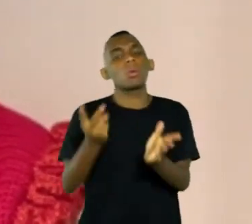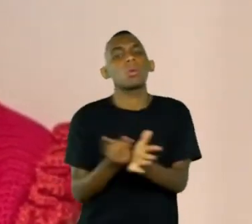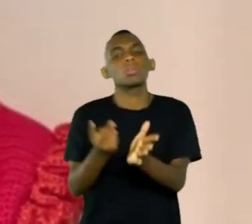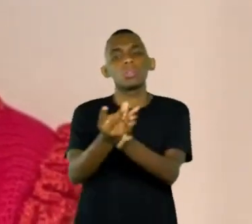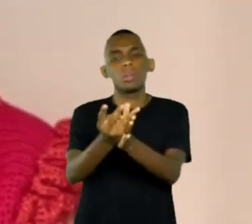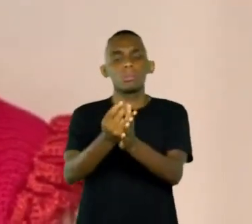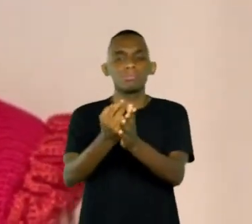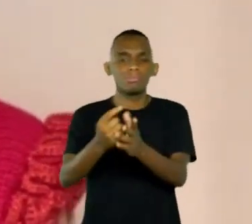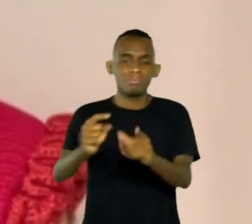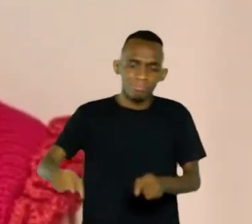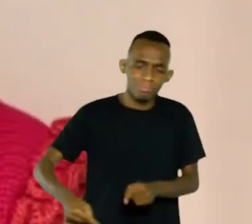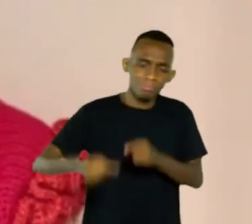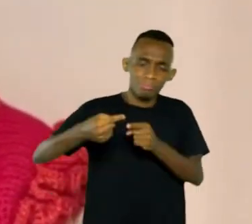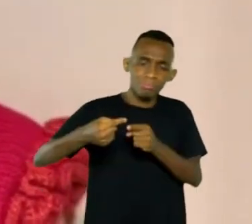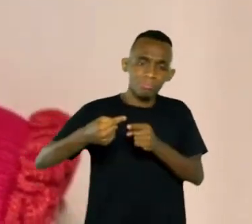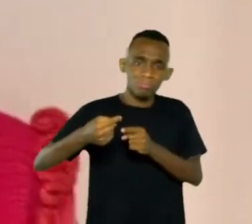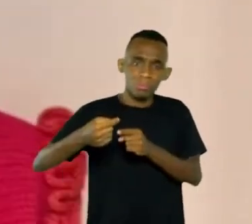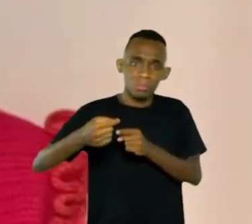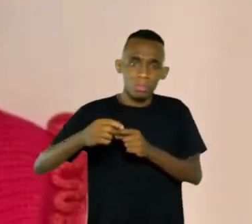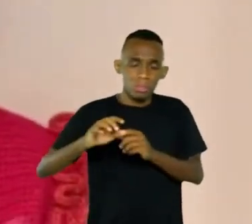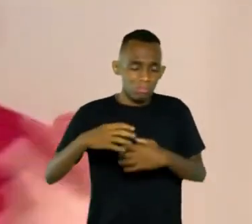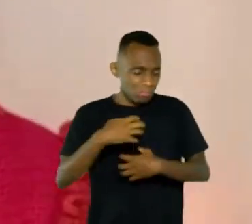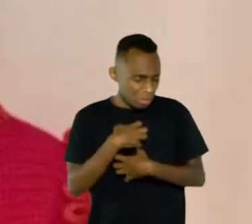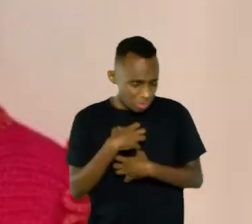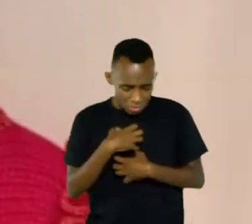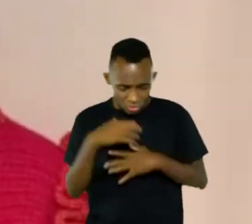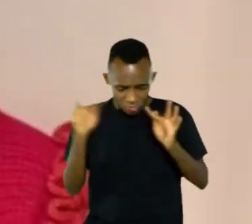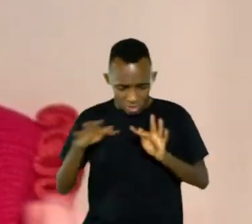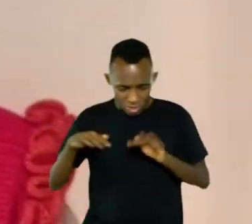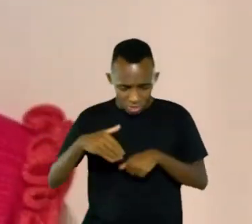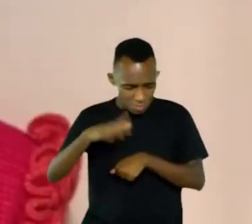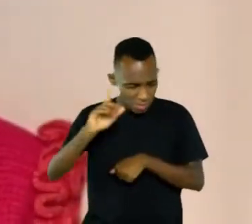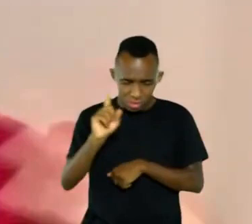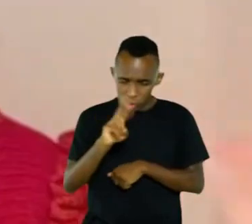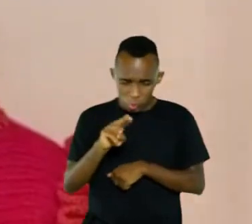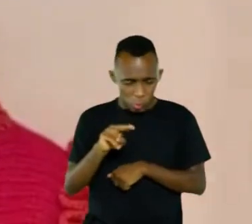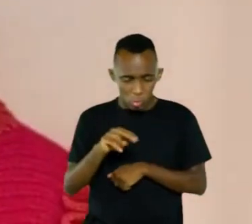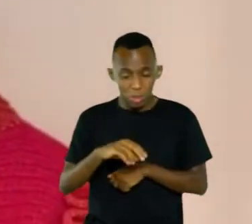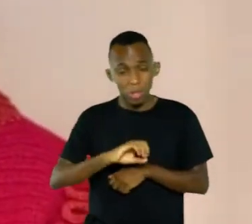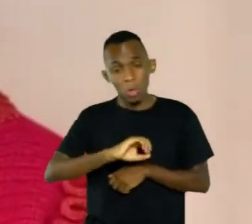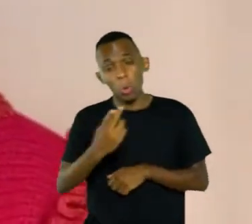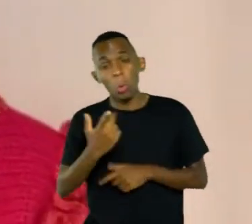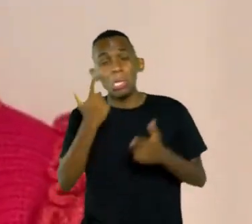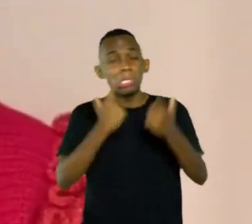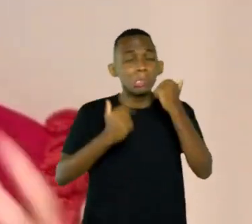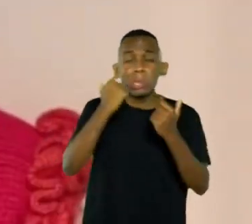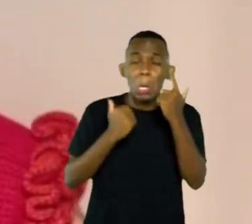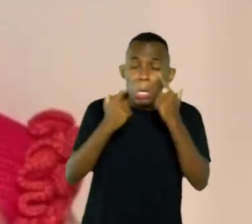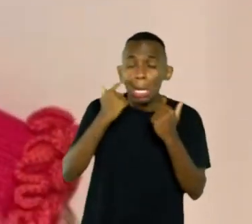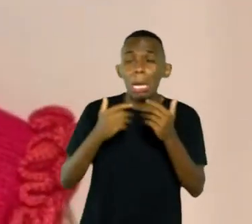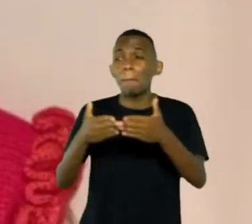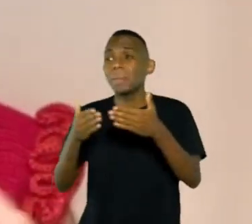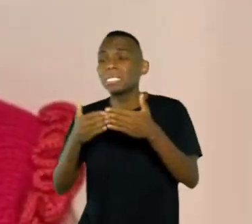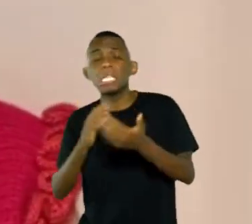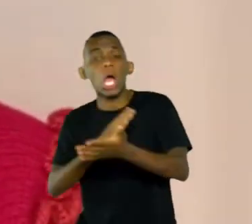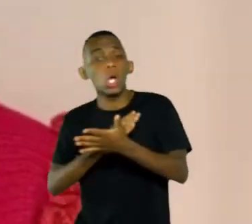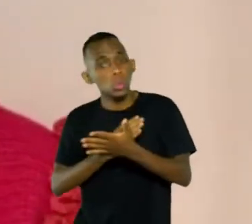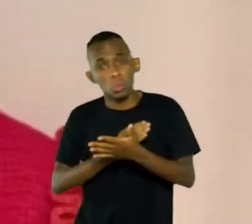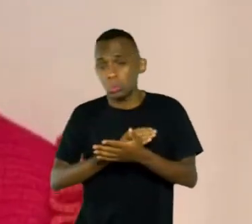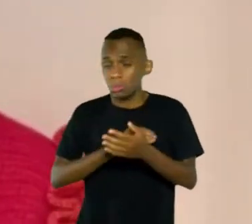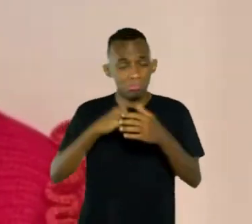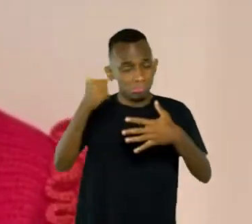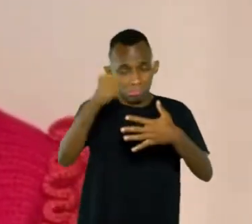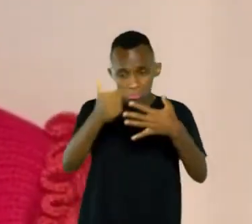se resignar e não vai mais querer ser feliz? Ou você vai botar para fora, vai chorar, vai pedir ajuda, né? Você pode compor ali o seu luto, você